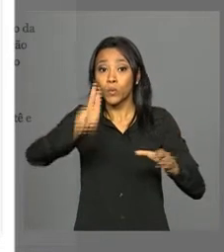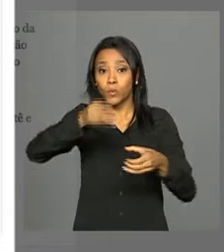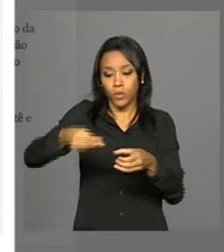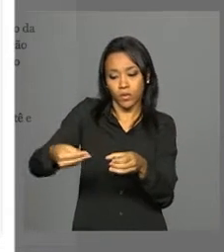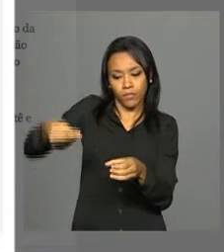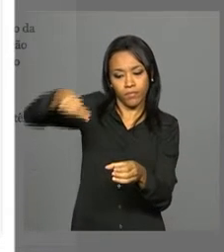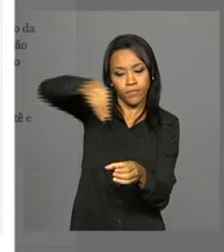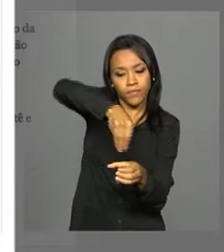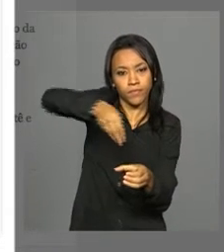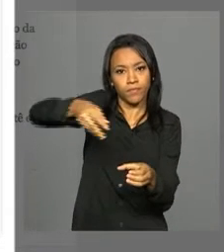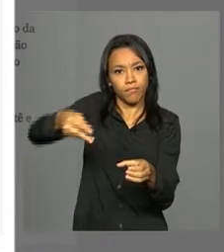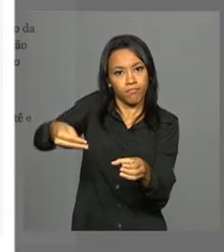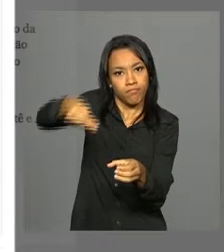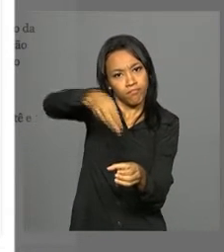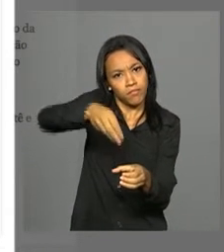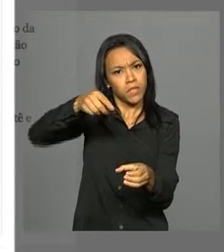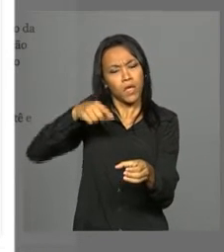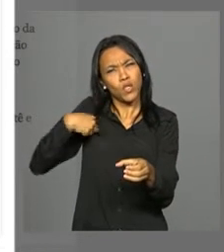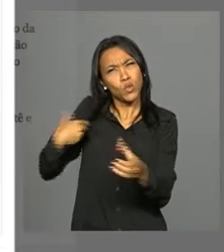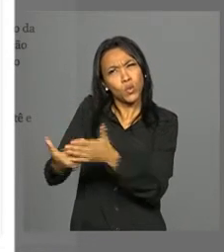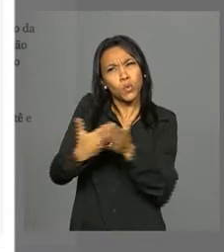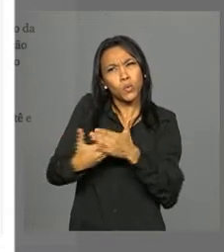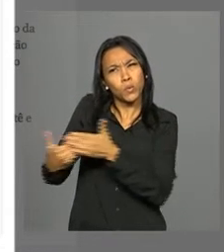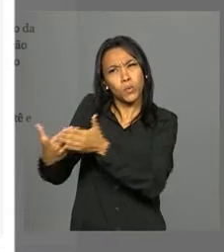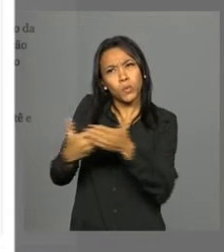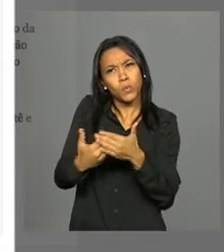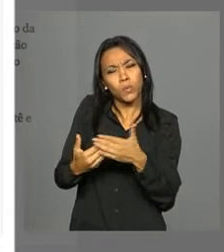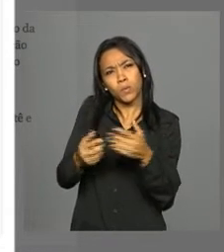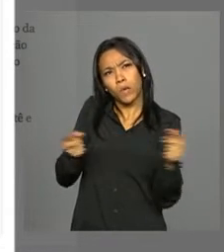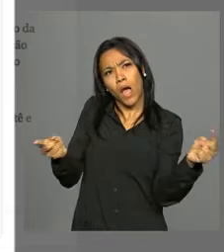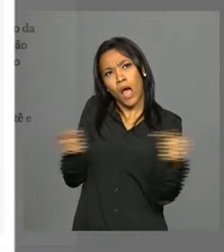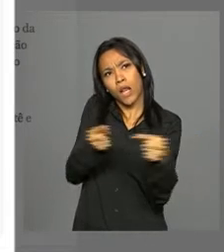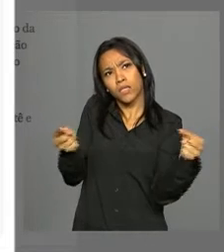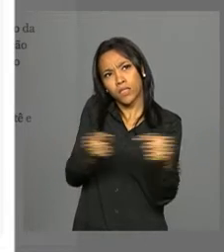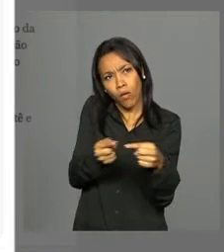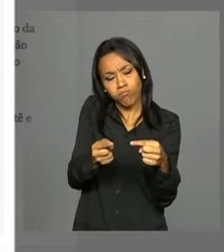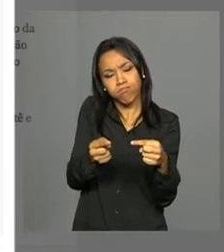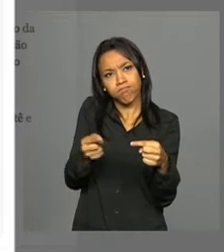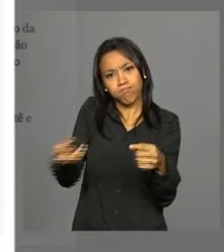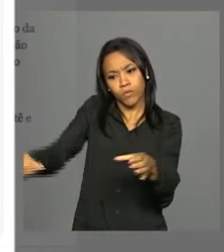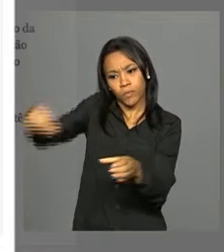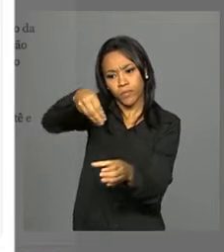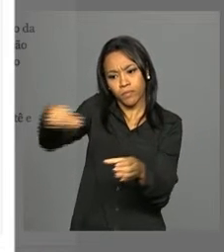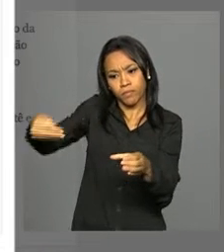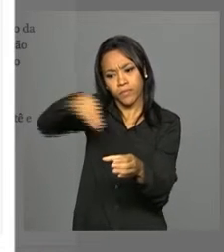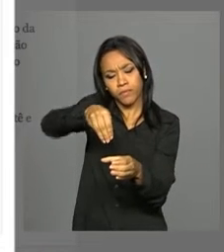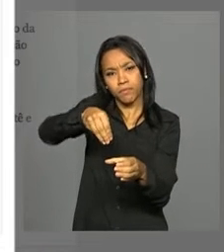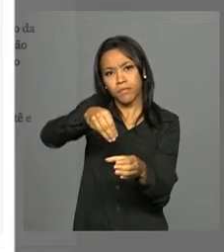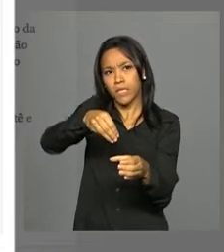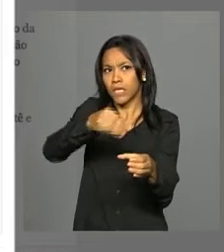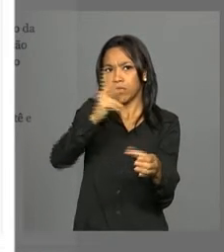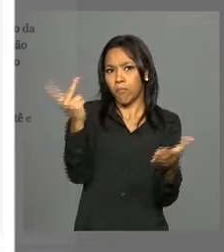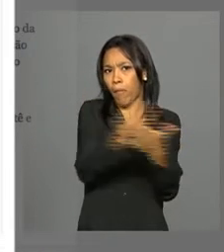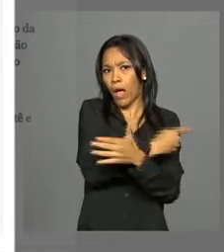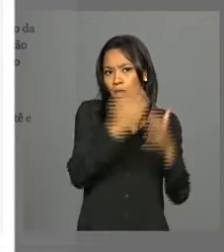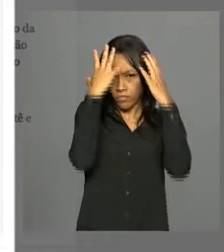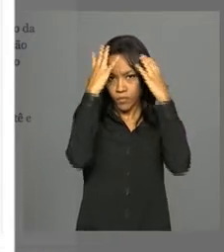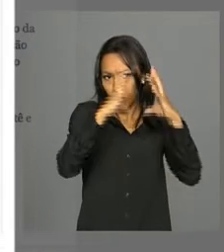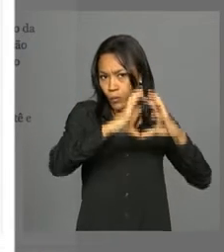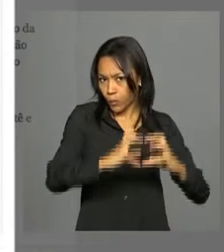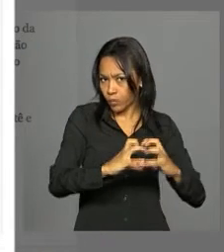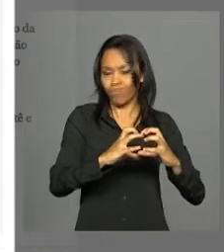informações não há nenhum estudo epidemiológico que aponte a associação entre o larvicida aperipê oxfam ea microcefalia